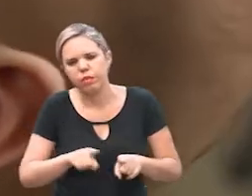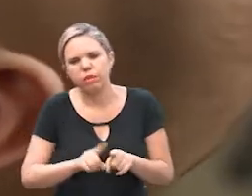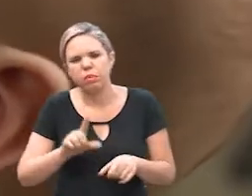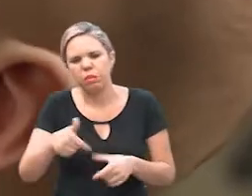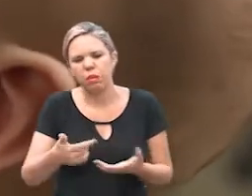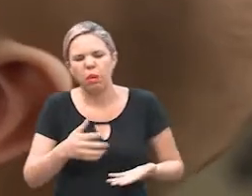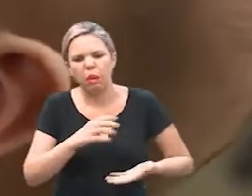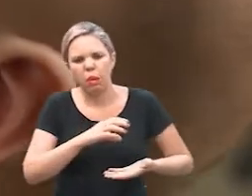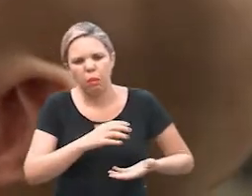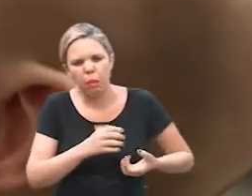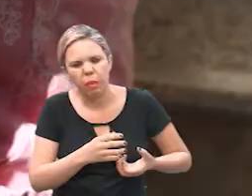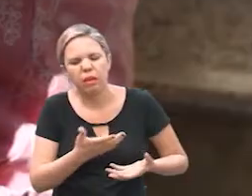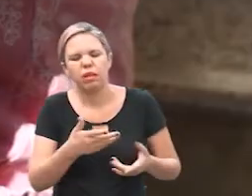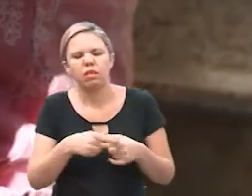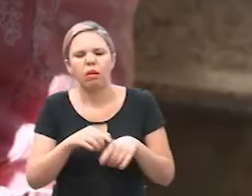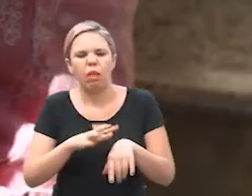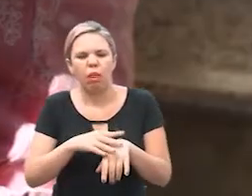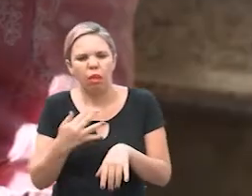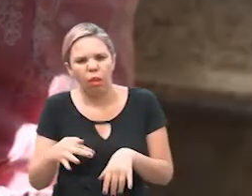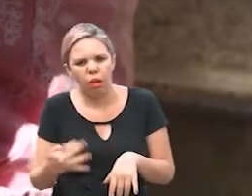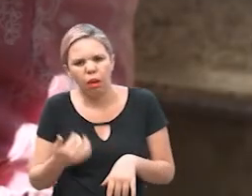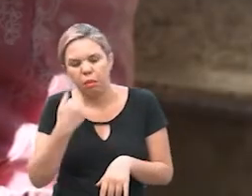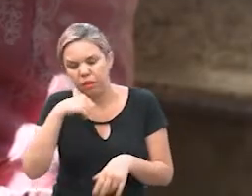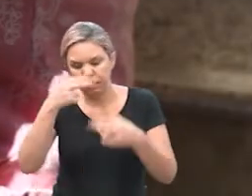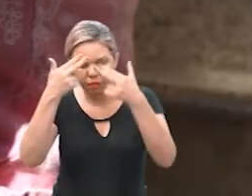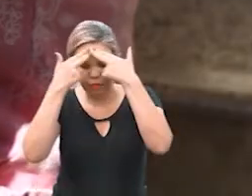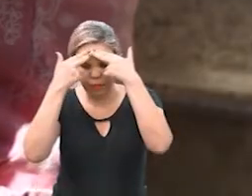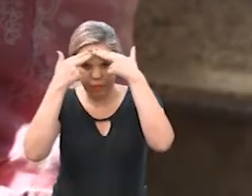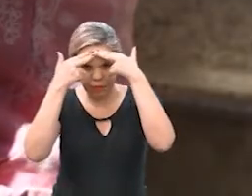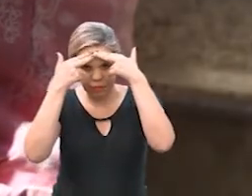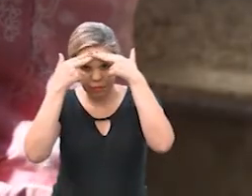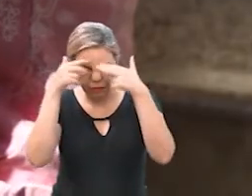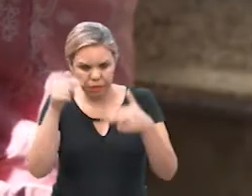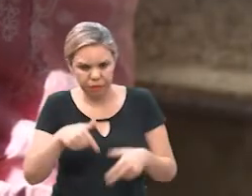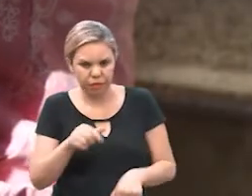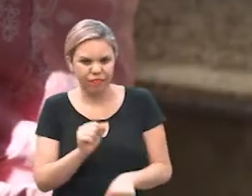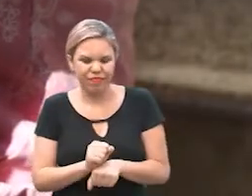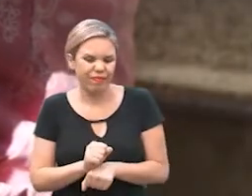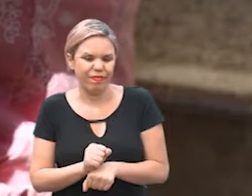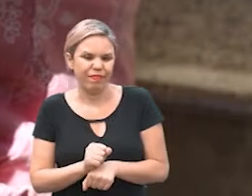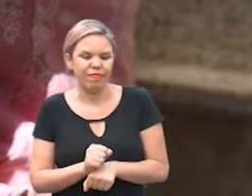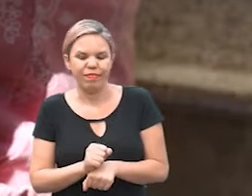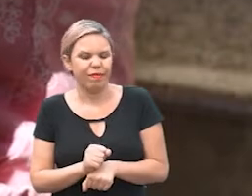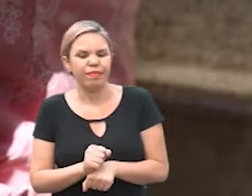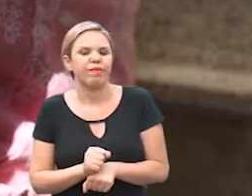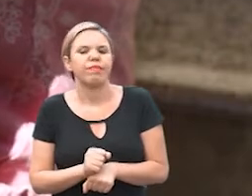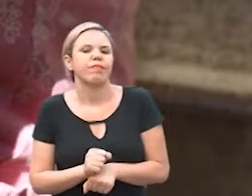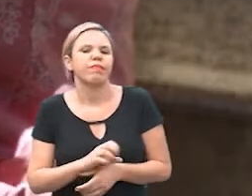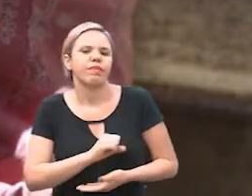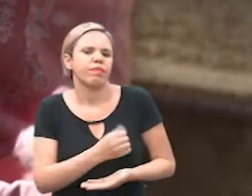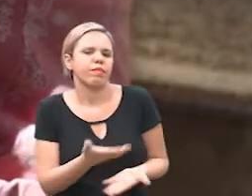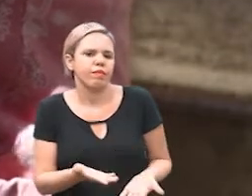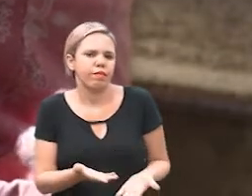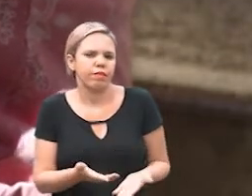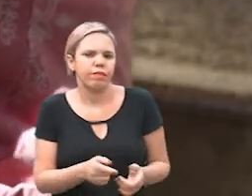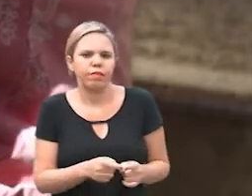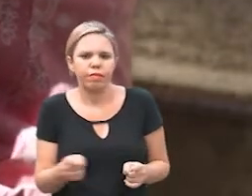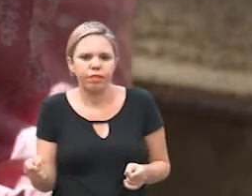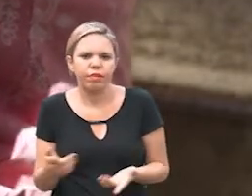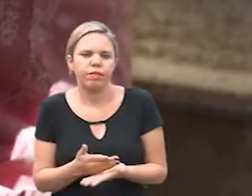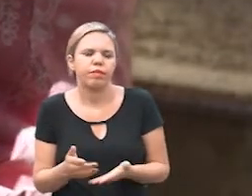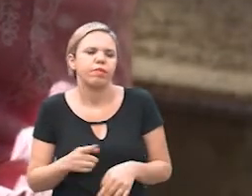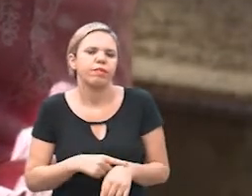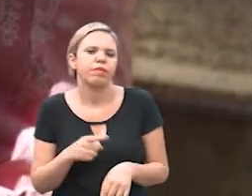tornar dolorosa. E aí essa mãe pode ser até traumatizante para ela e ela parar simplesmente de amamentar antes do